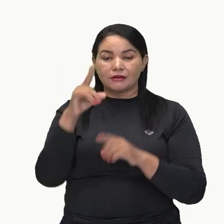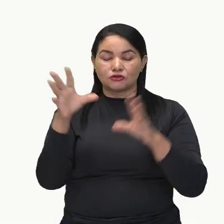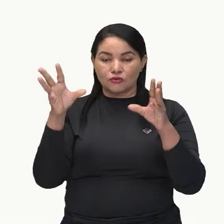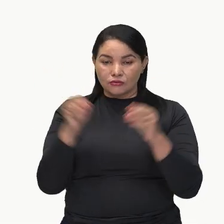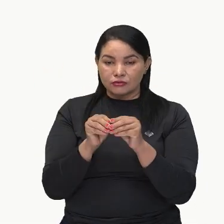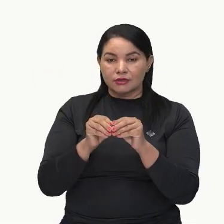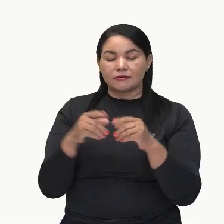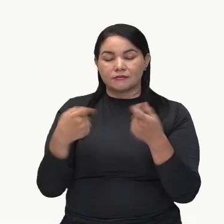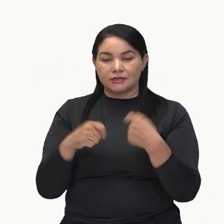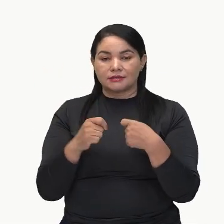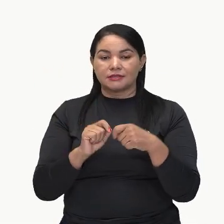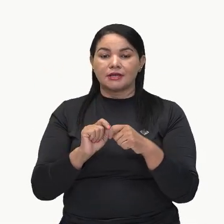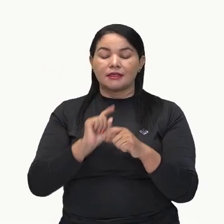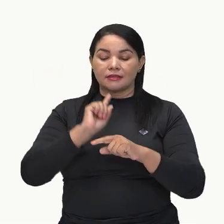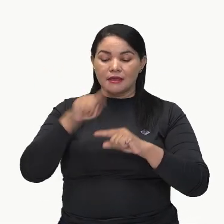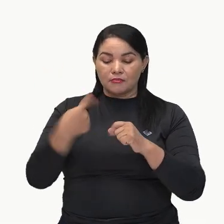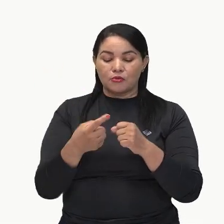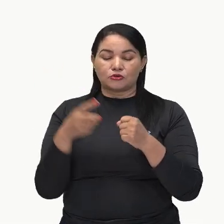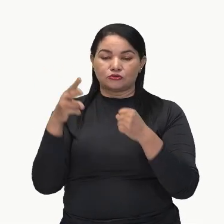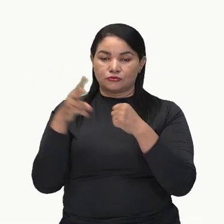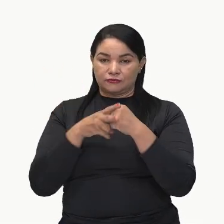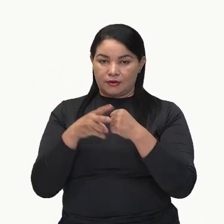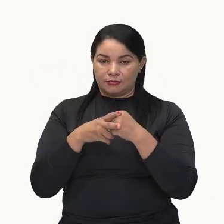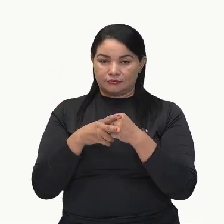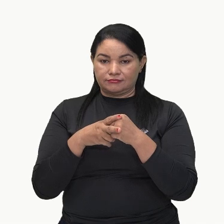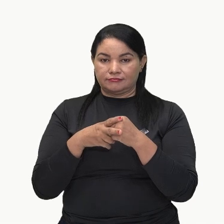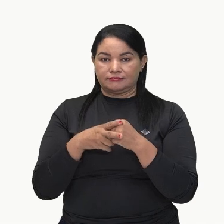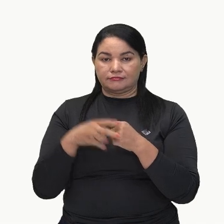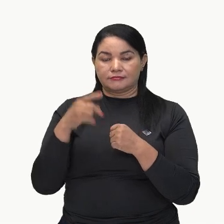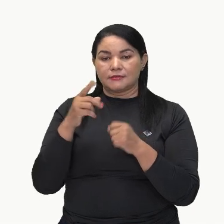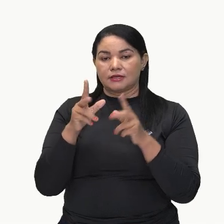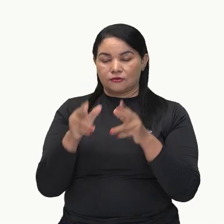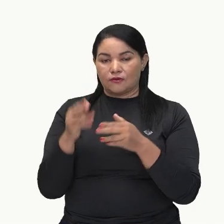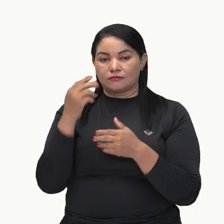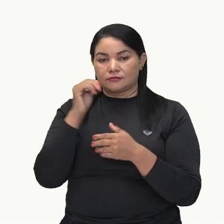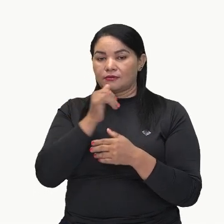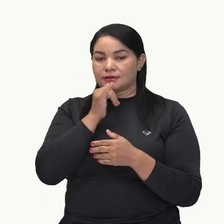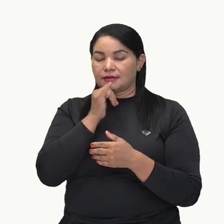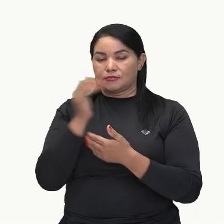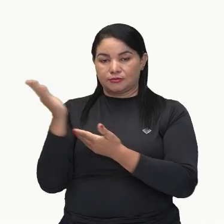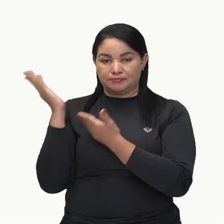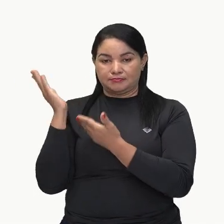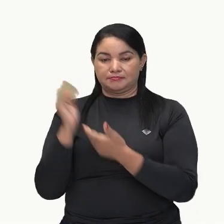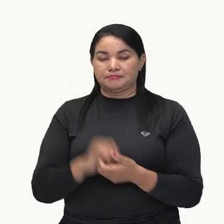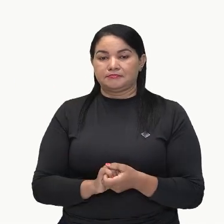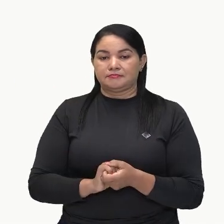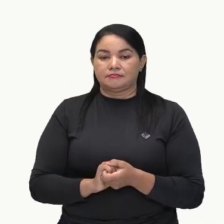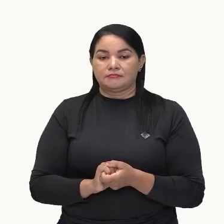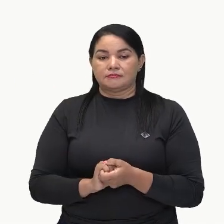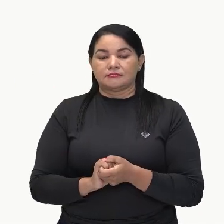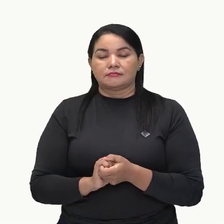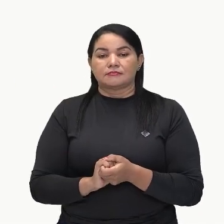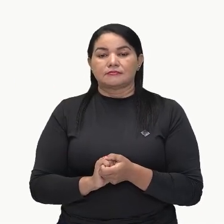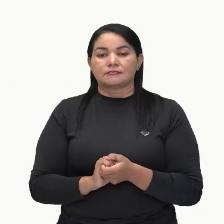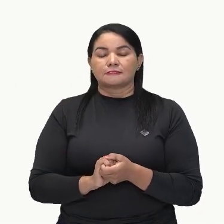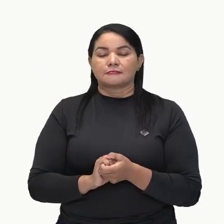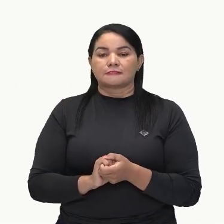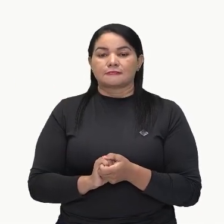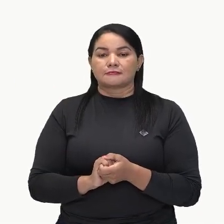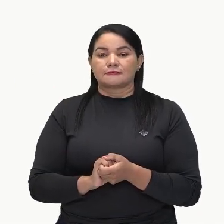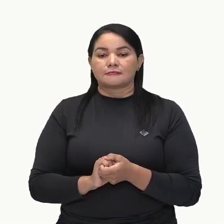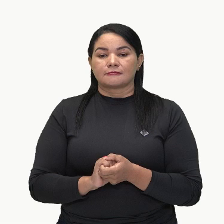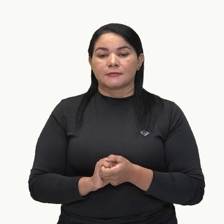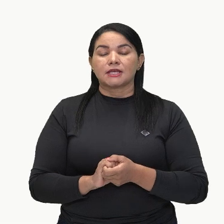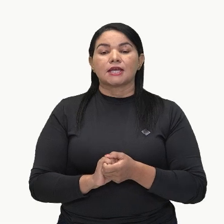uma forma verbal, tá? Por isso que o pois está ali. Mas colocado dessa forma, ele vai funcionar como conclusão, tá bom assim? E